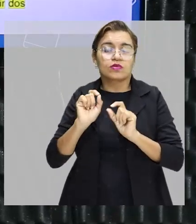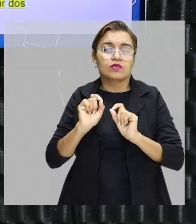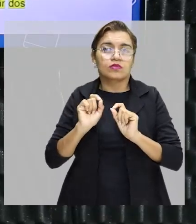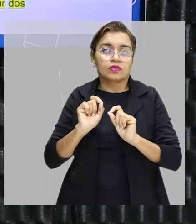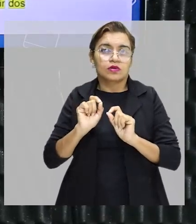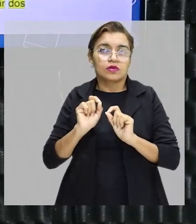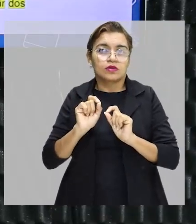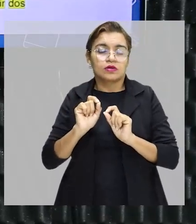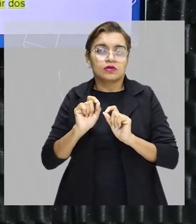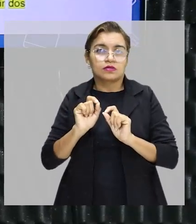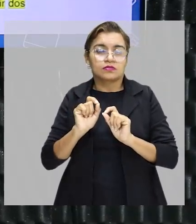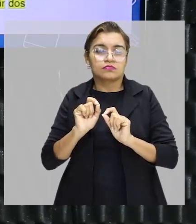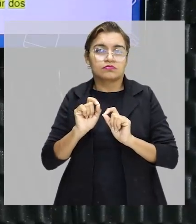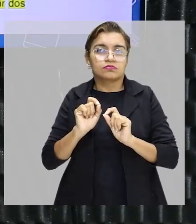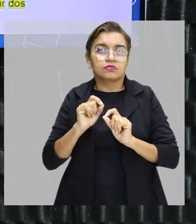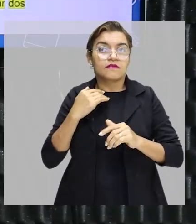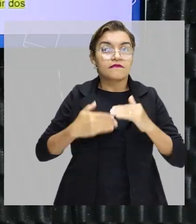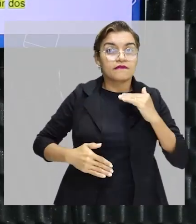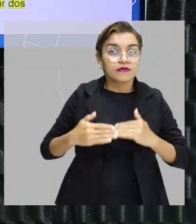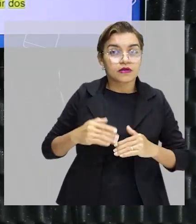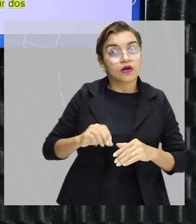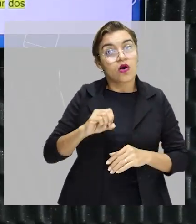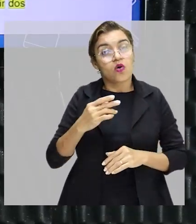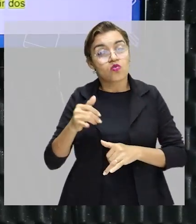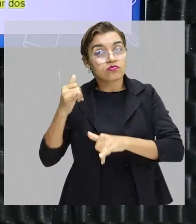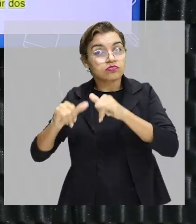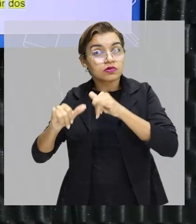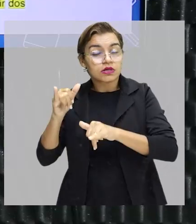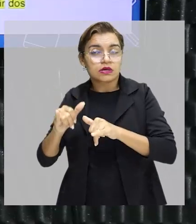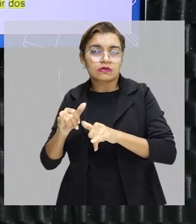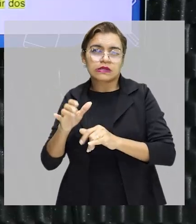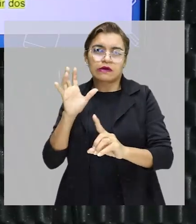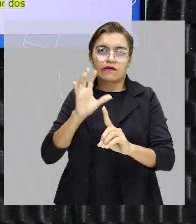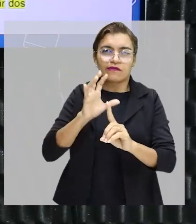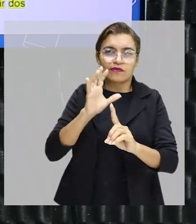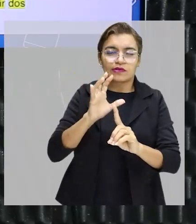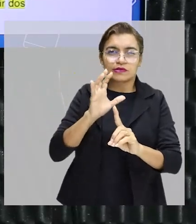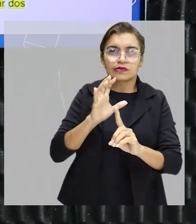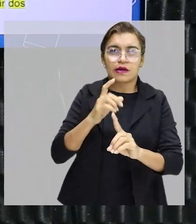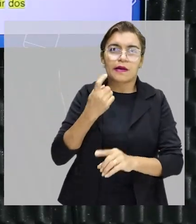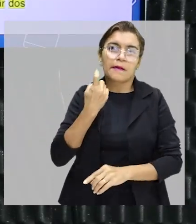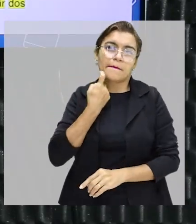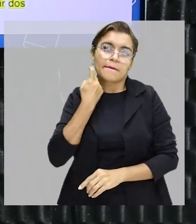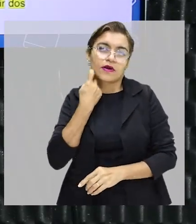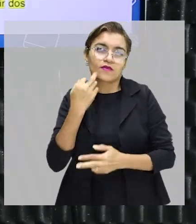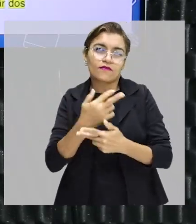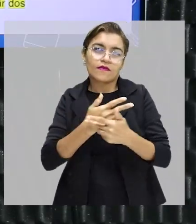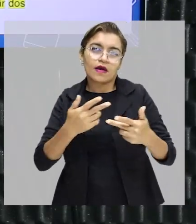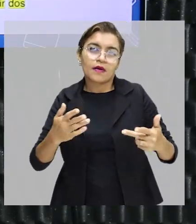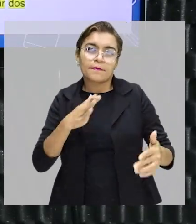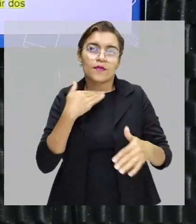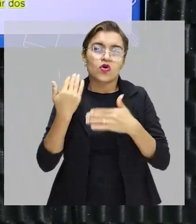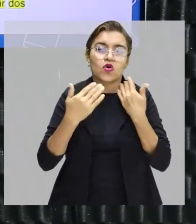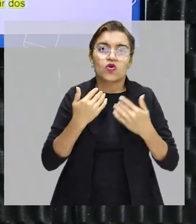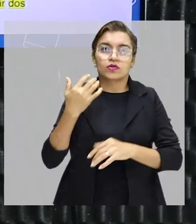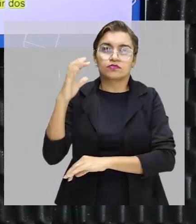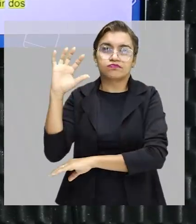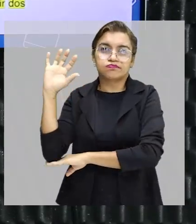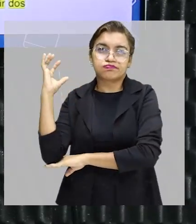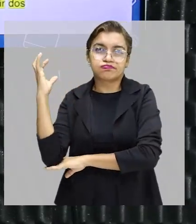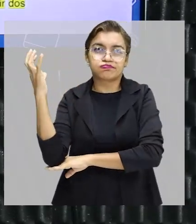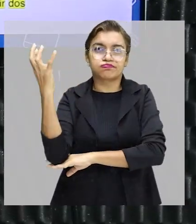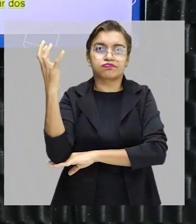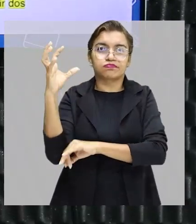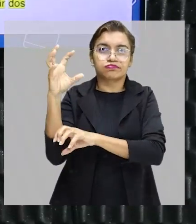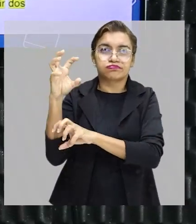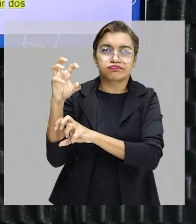condições físico-químicas daquele ambiente, gerando a morte de peixes, gerando a morte da vegetação,